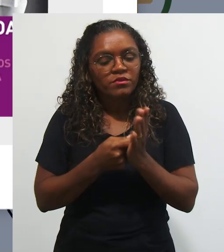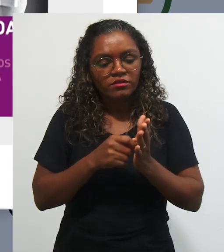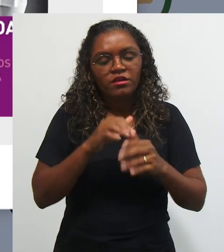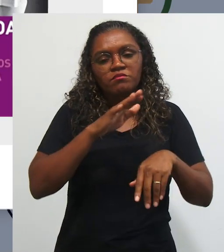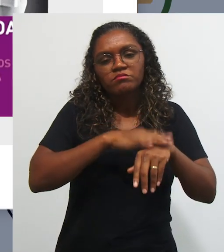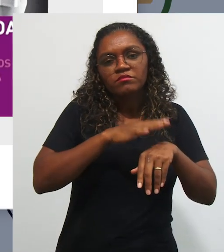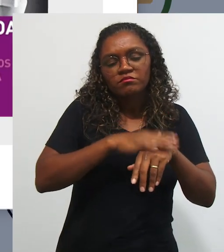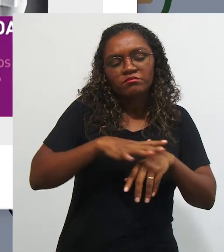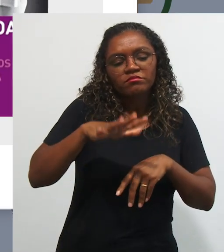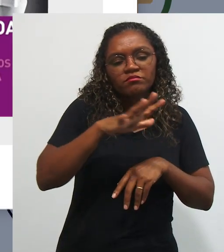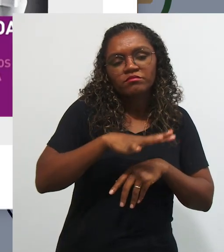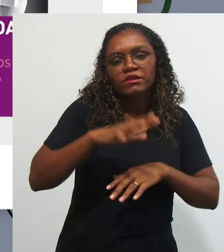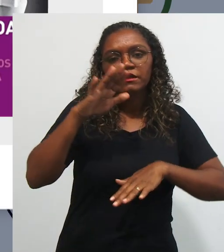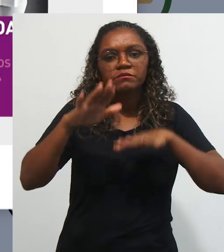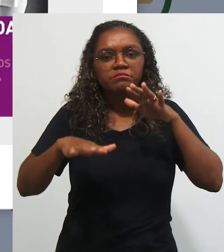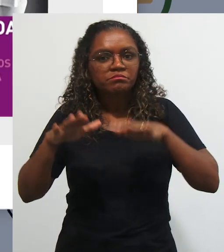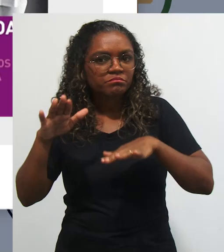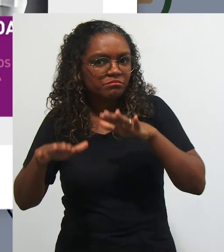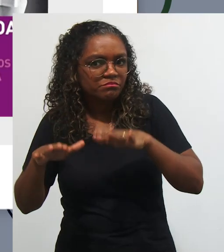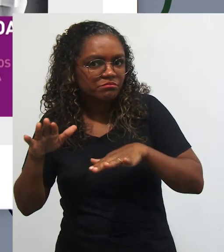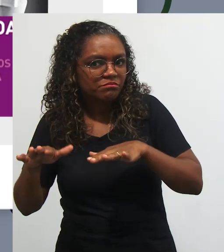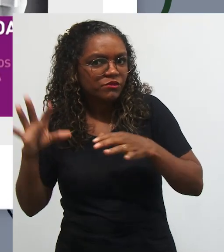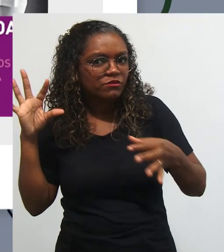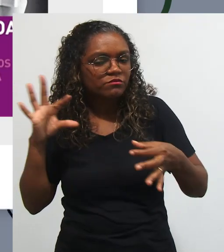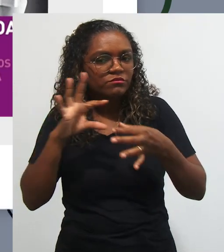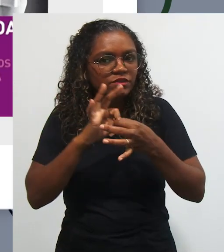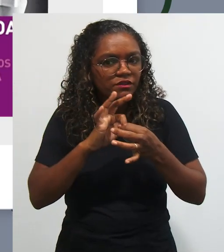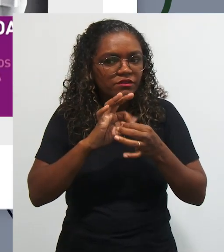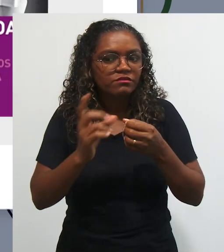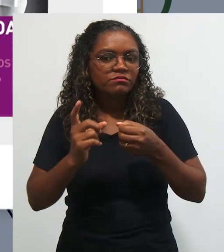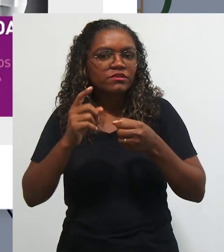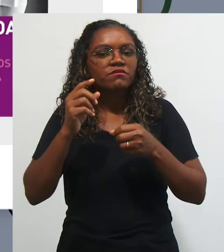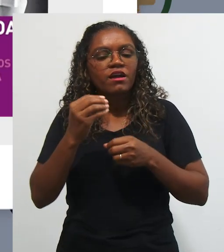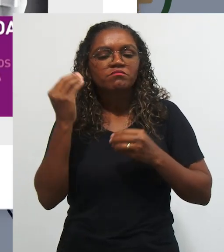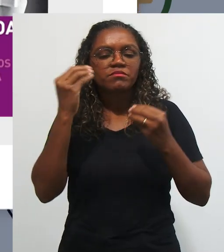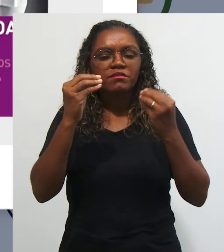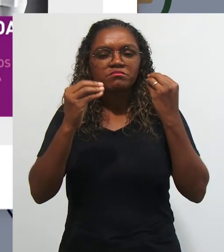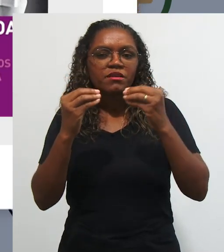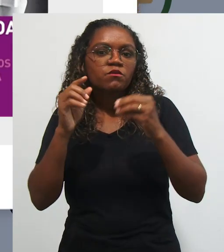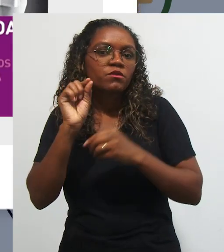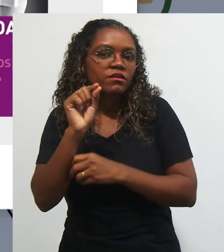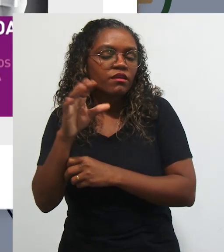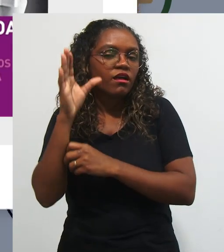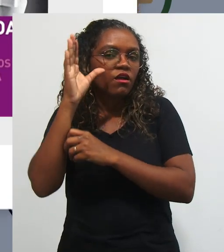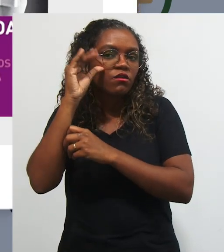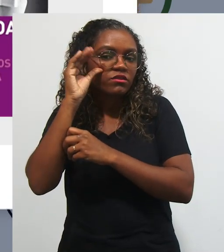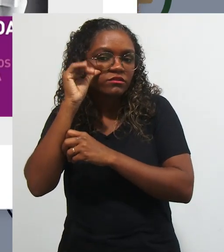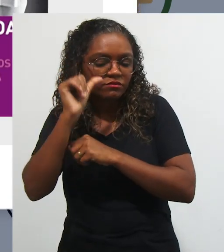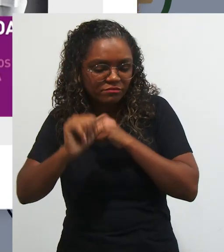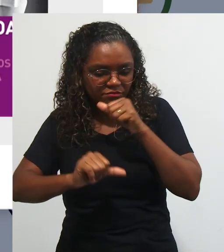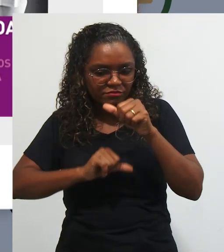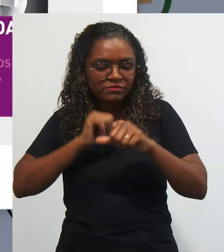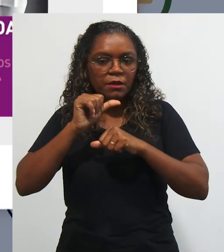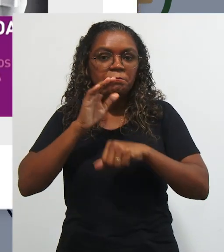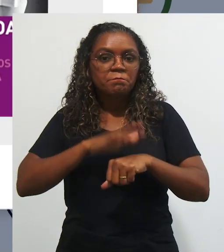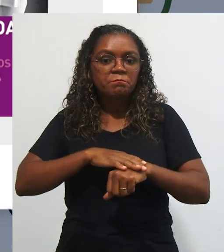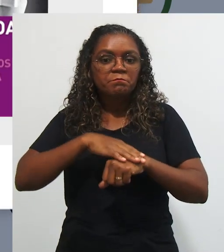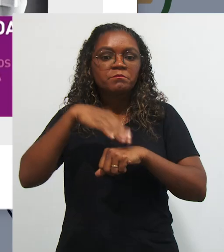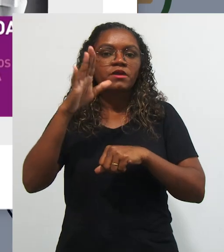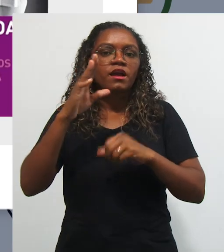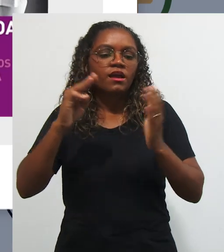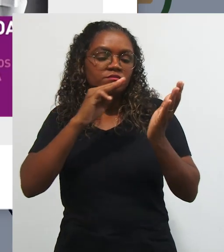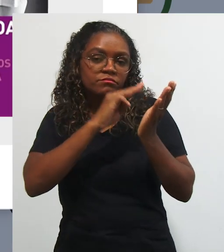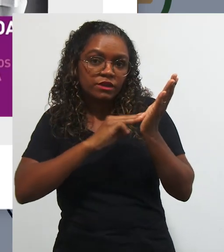os momentos do ciclo gnosiológico vão pondo à curiosidade que, tornando-se mais e